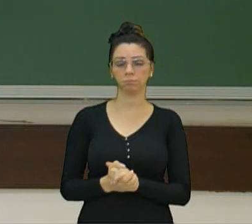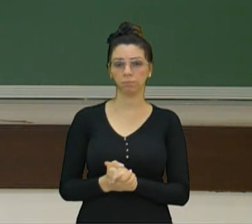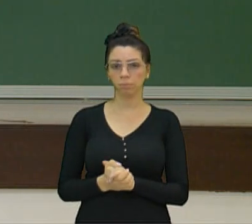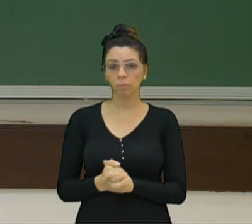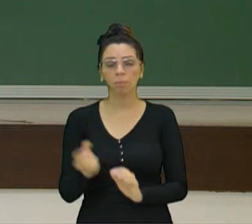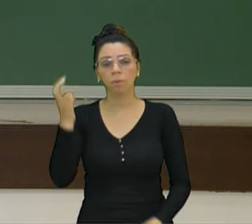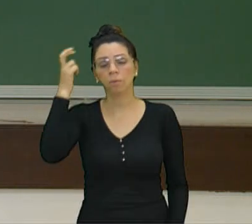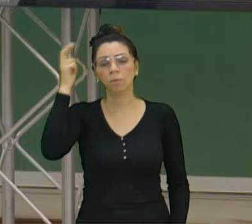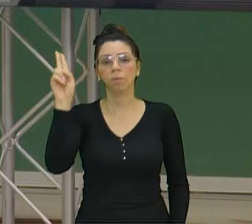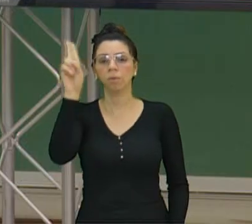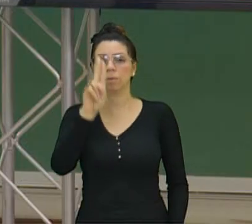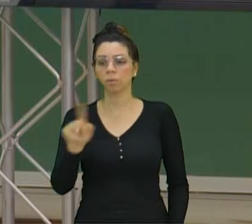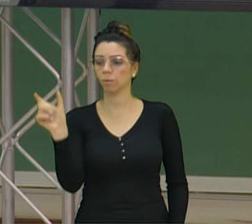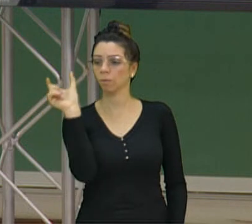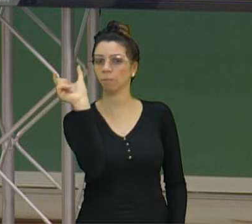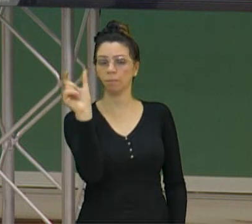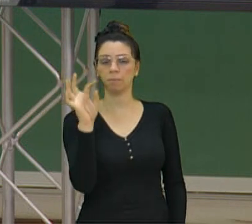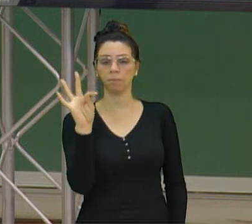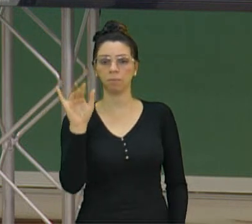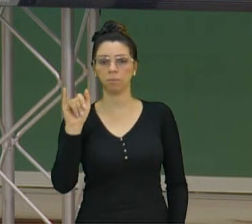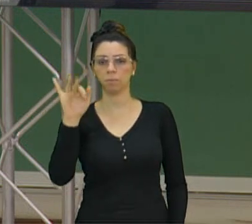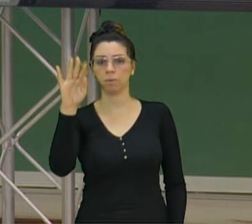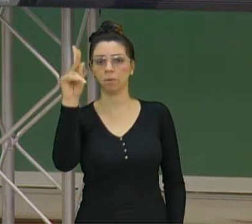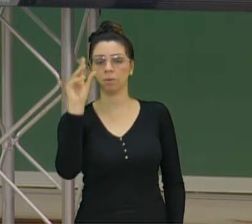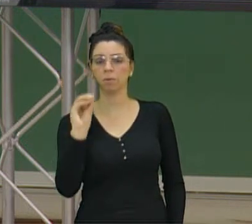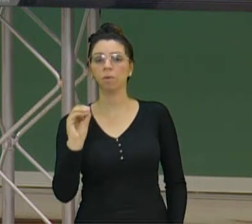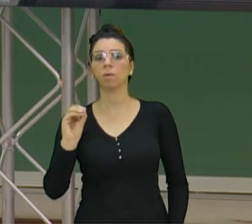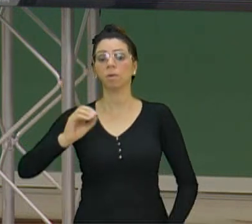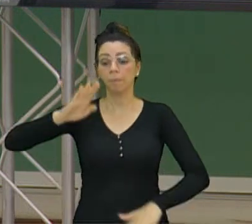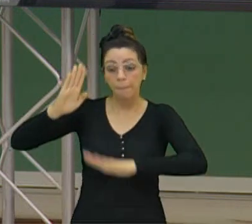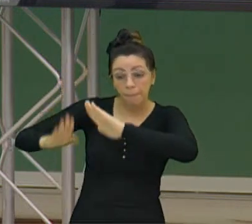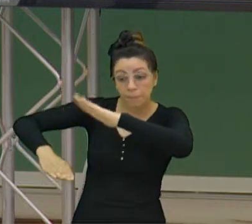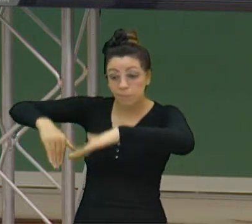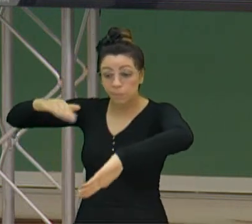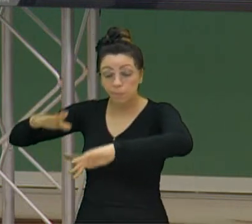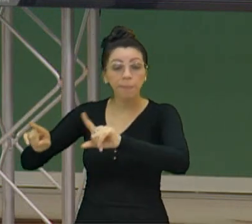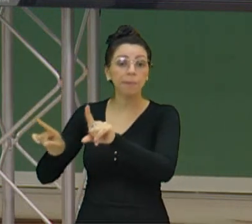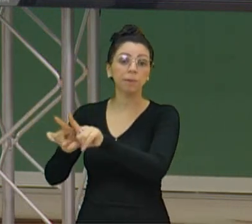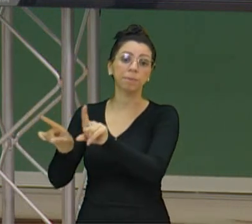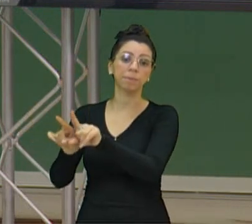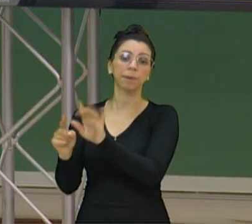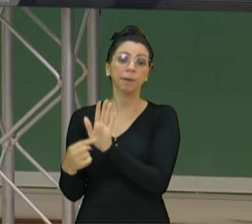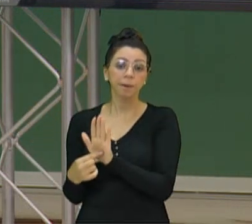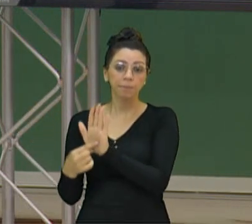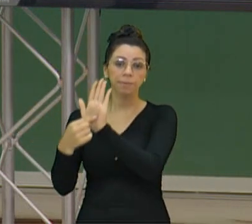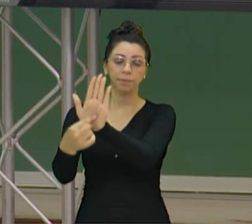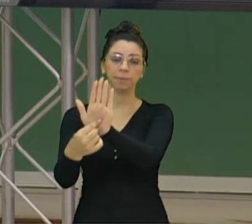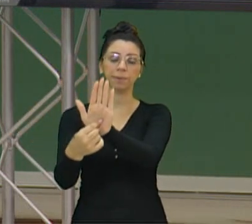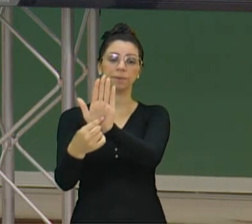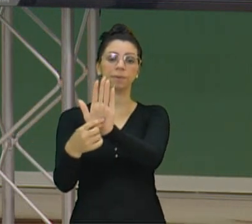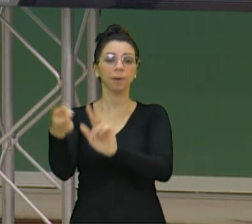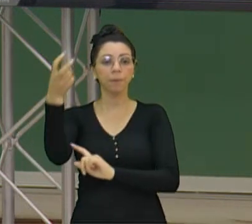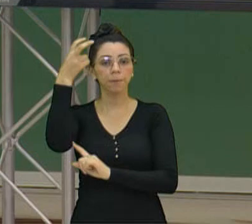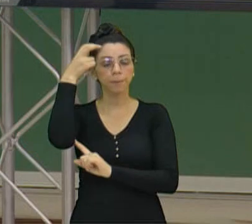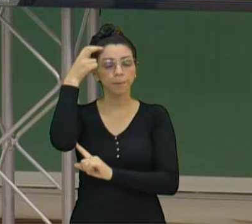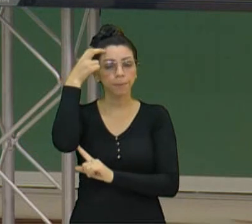cultura, eles usam essa palavra taiko tanto para falar do objeto, do instrumento, como para falar da apresentação cultural feita usando